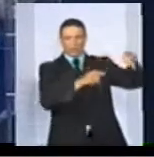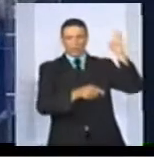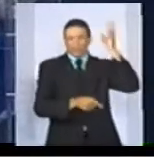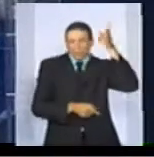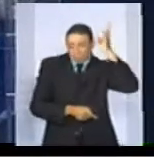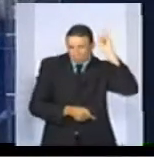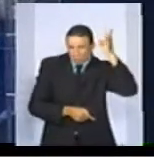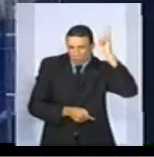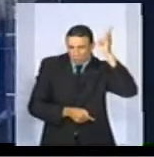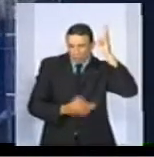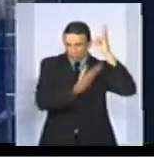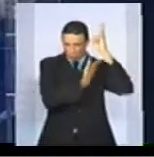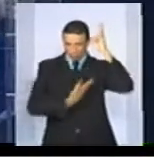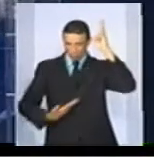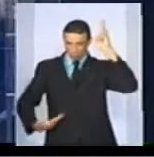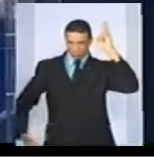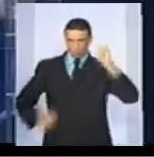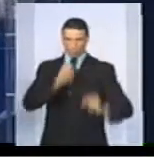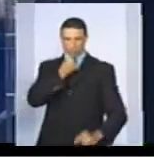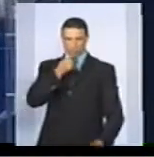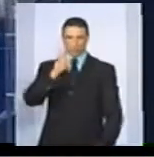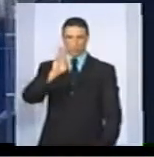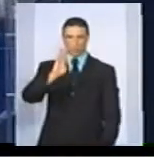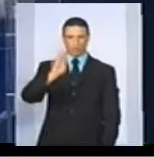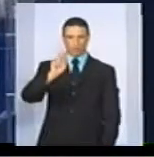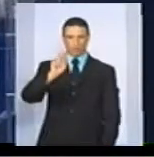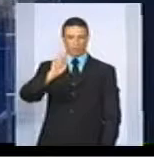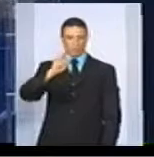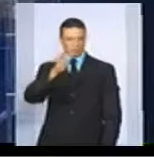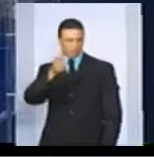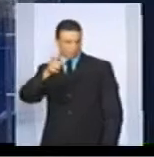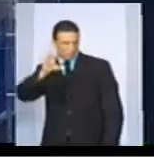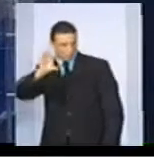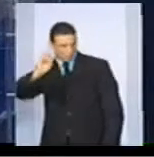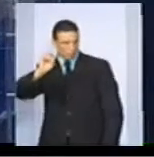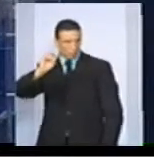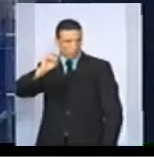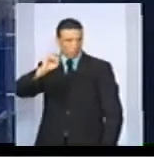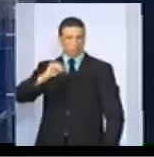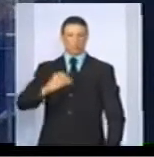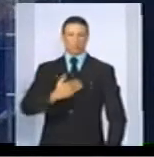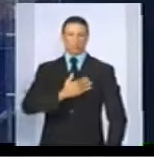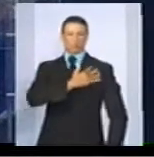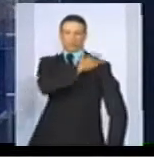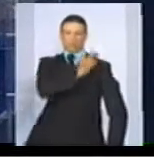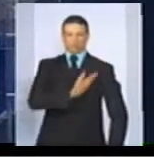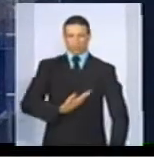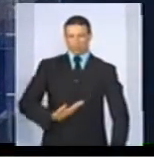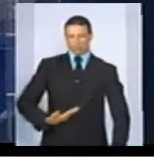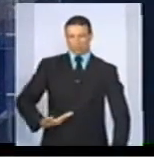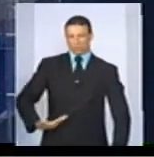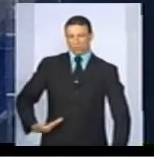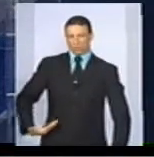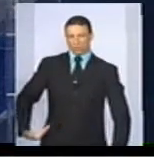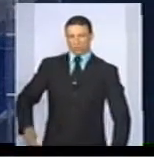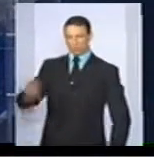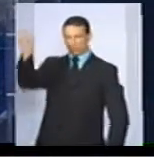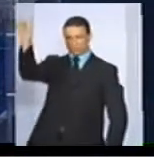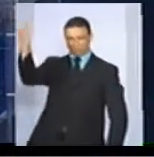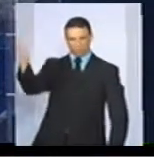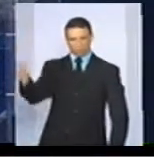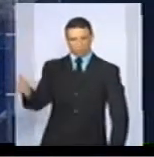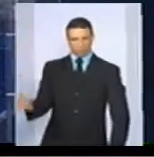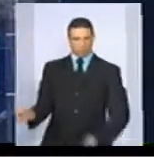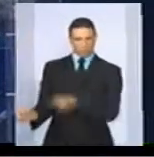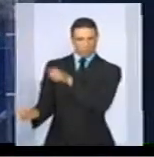governador chamado varão de Moção que cuja história veio provar que não precisava ser luminado